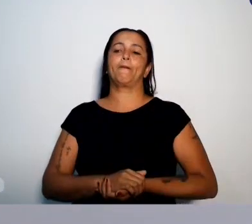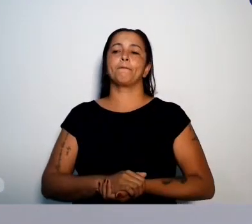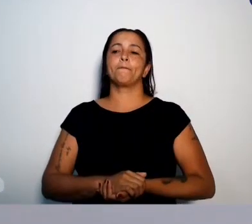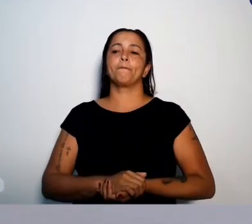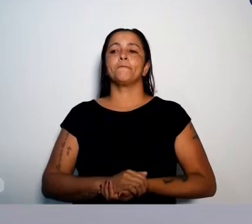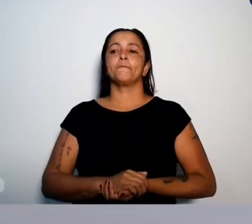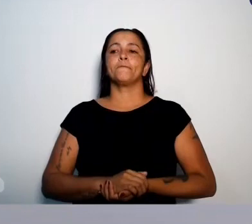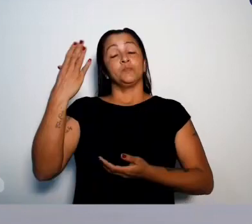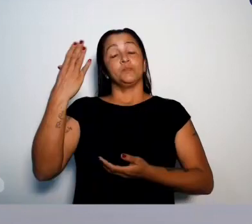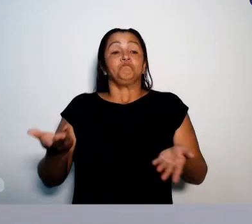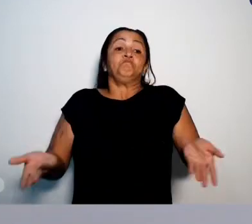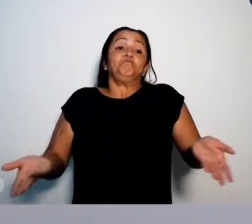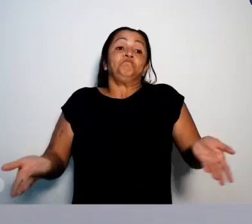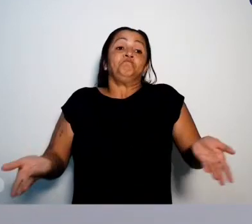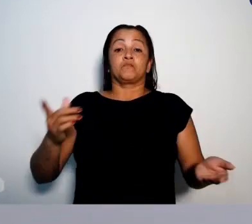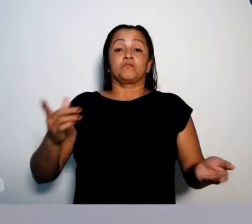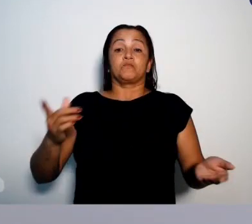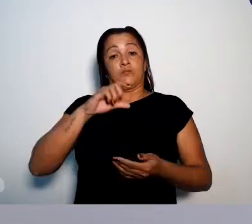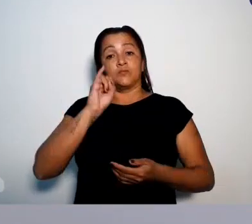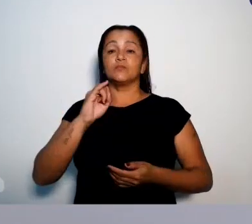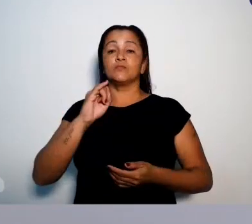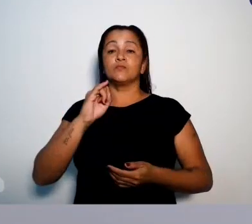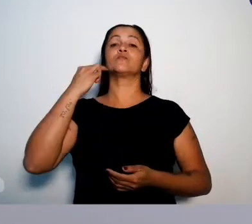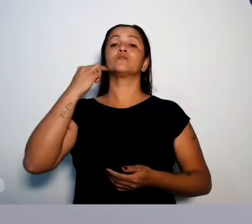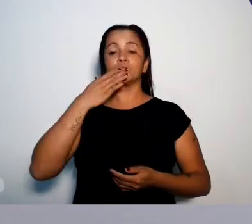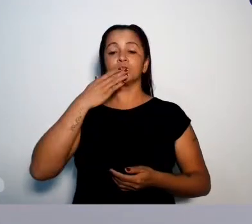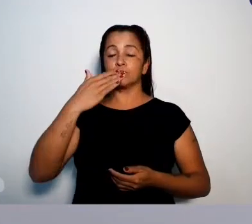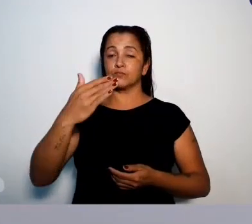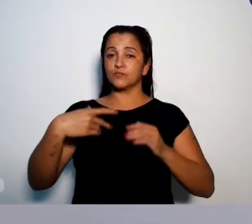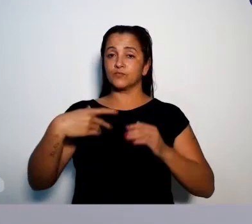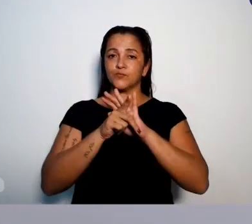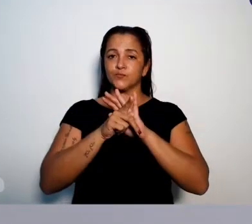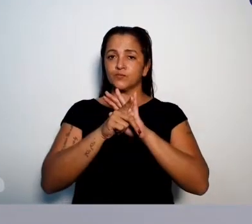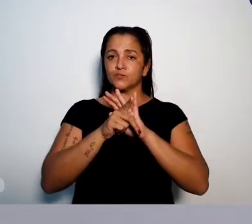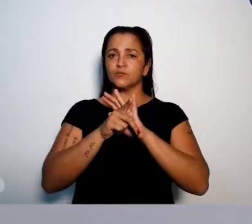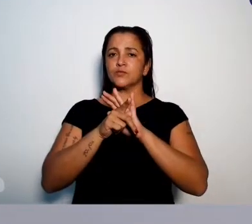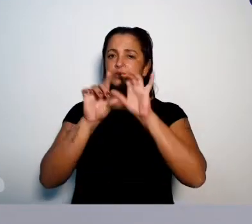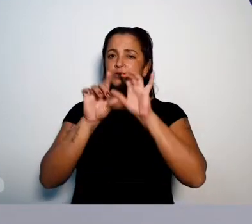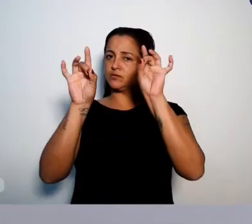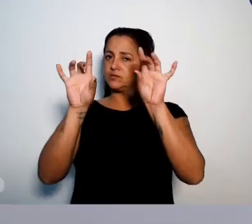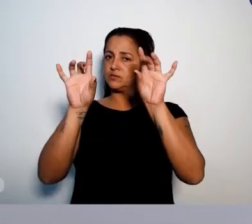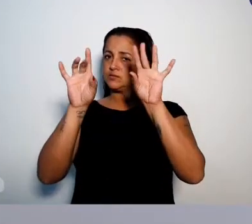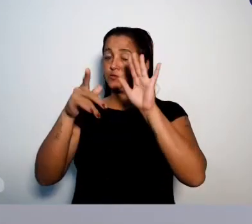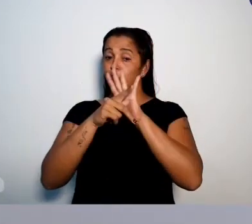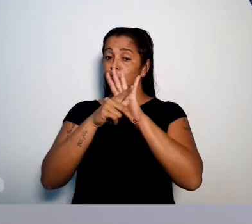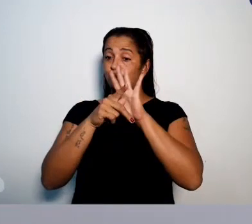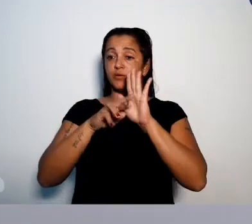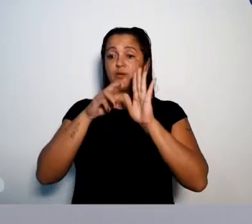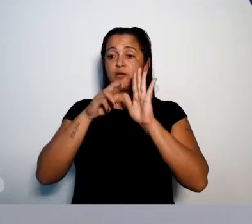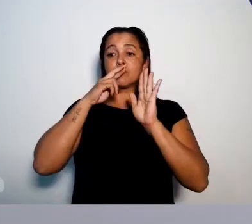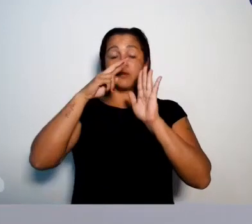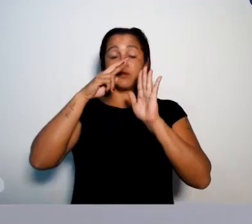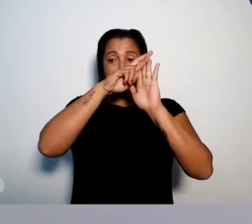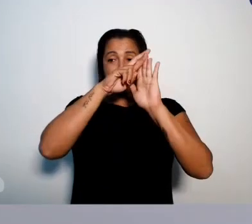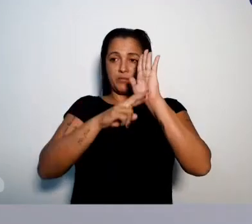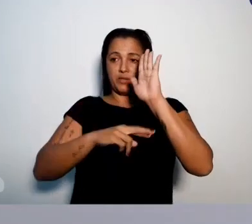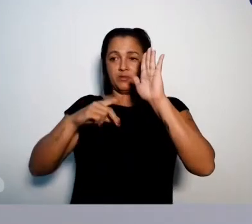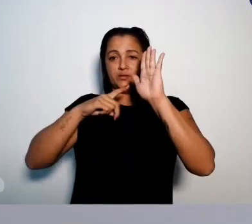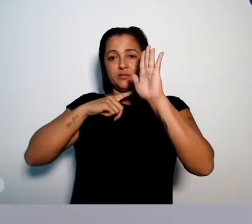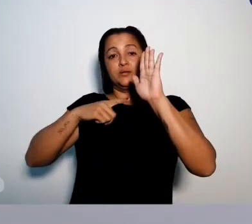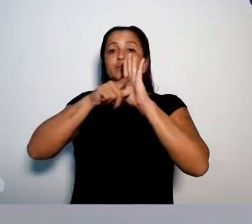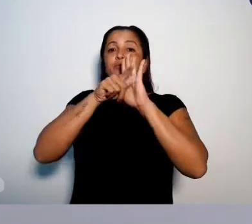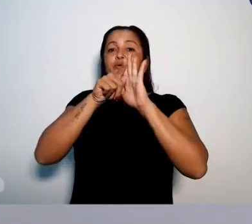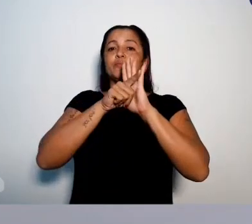vereador solicita pedido de destaque de um requerimento durante a sessão ordinária e,